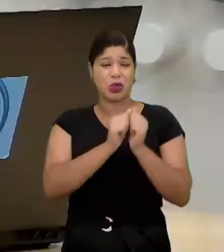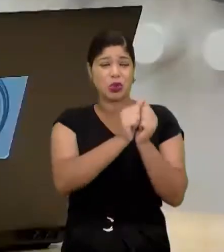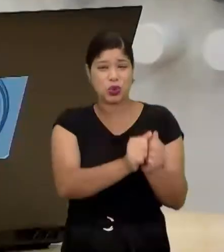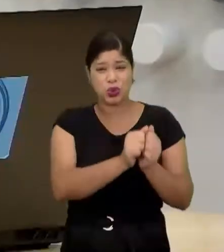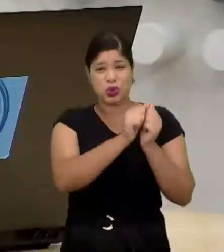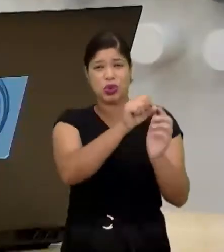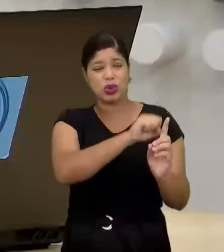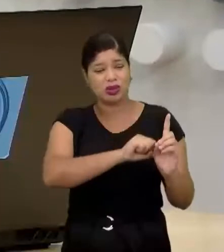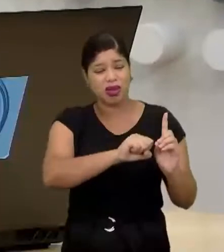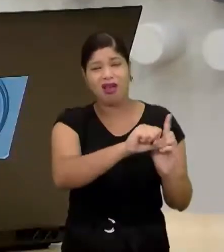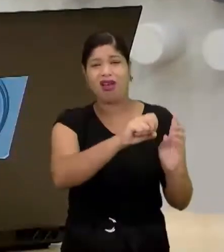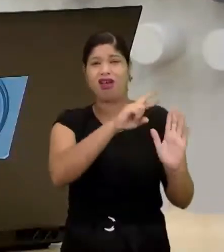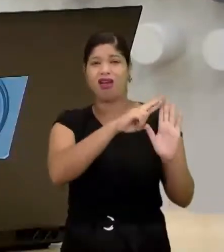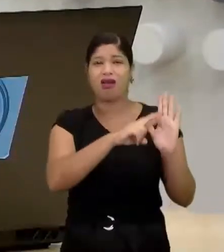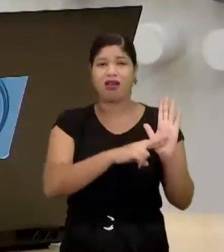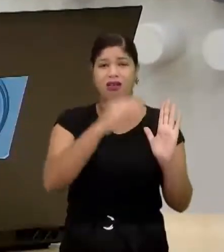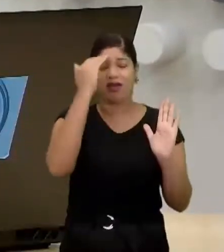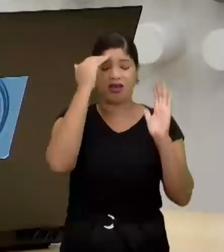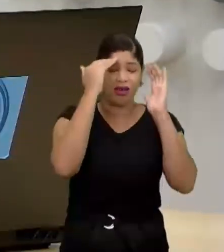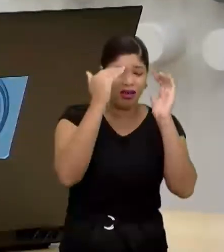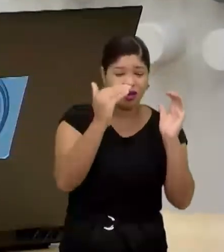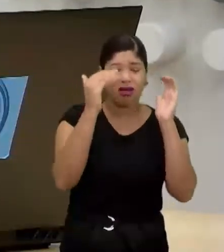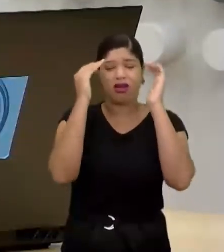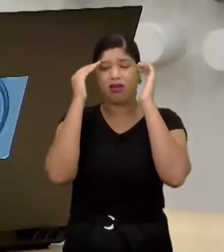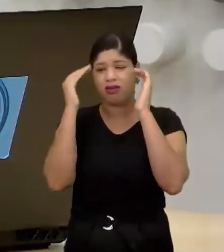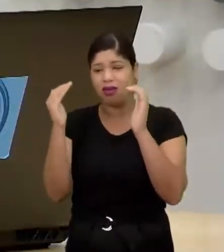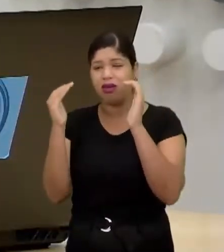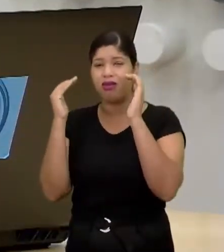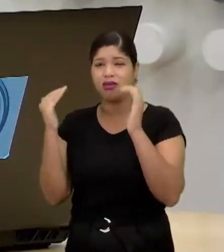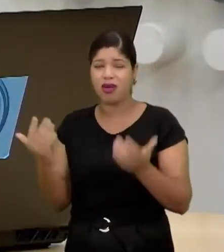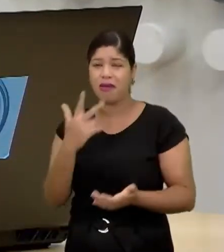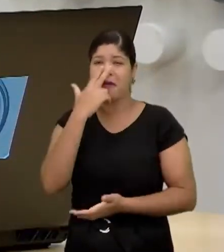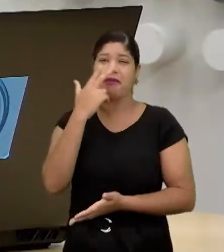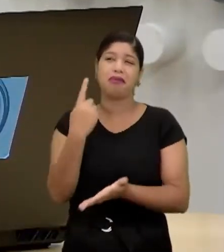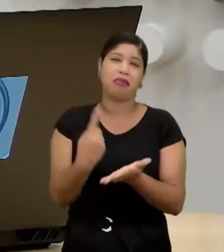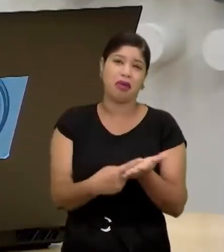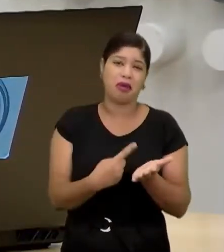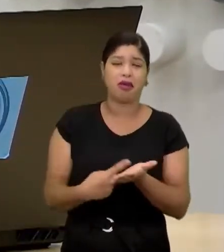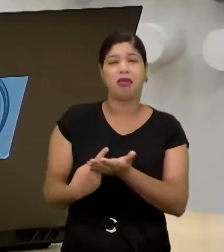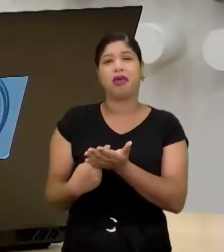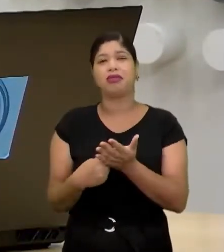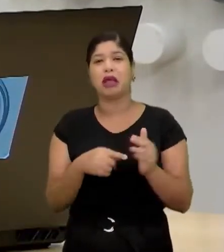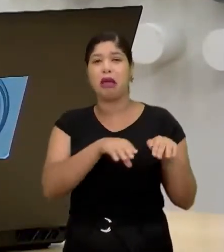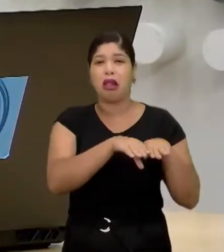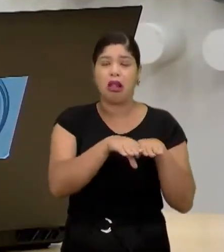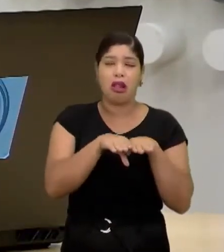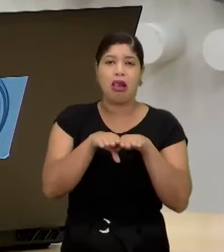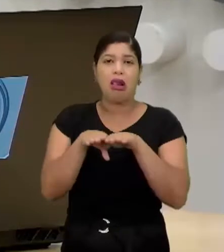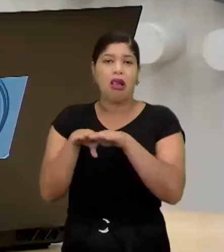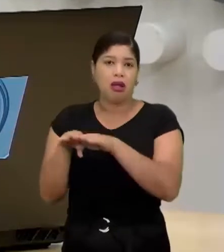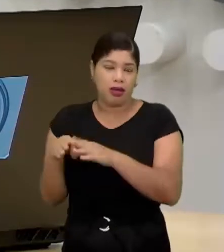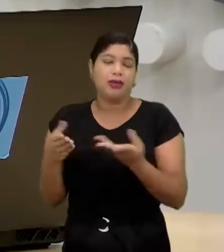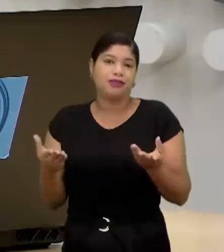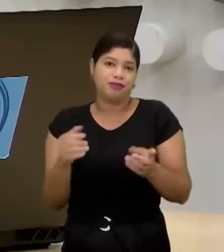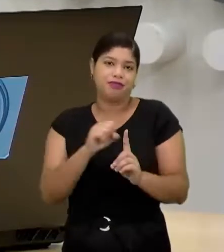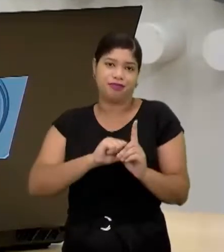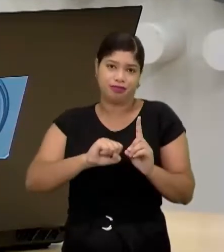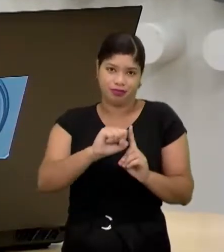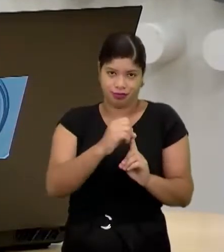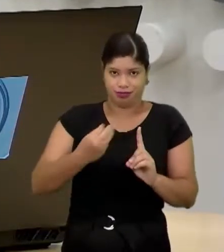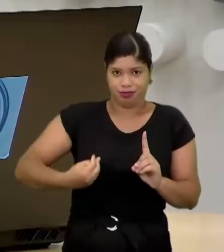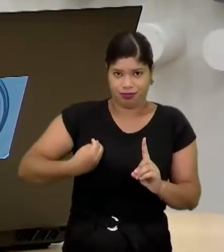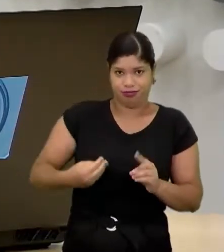né das regras da civilização dos acordos das Convenções as quais nós temos de seguir quando